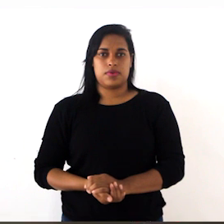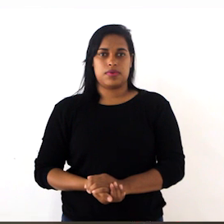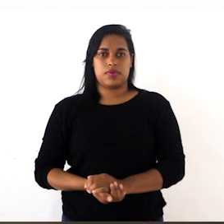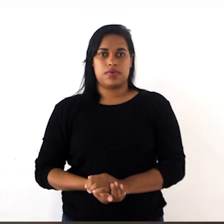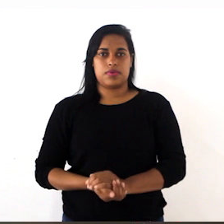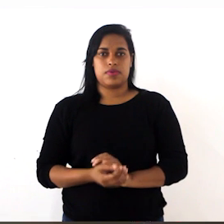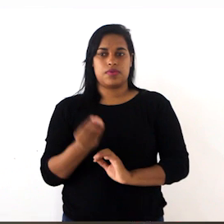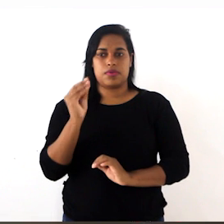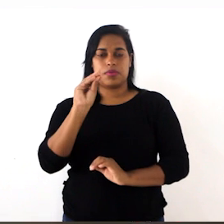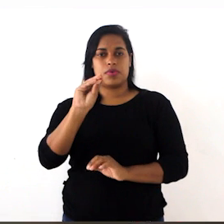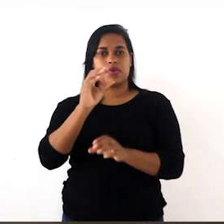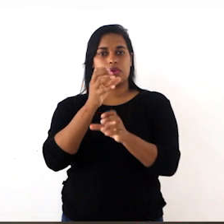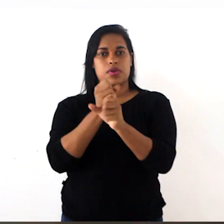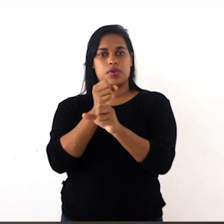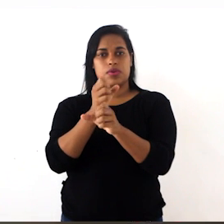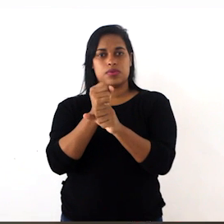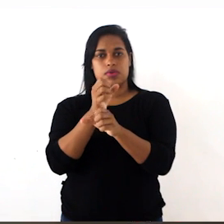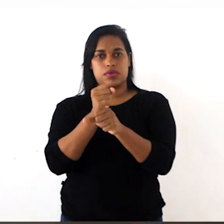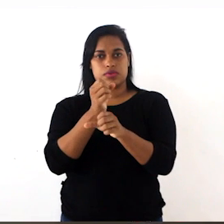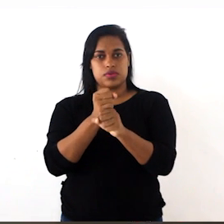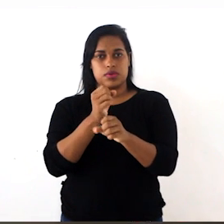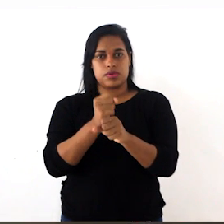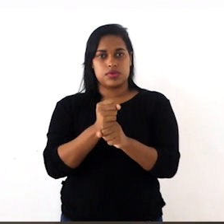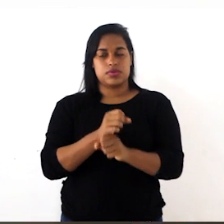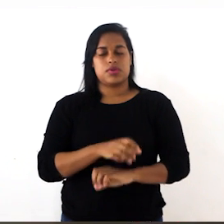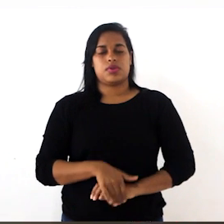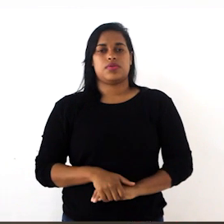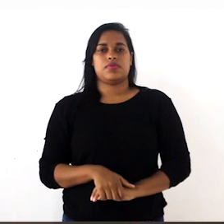Vamos colocar calculadora.